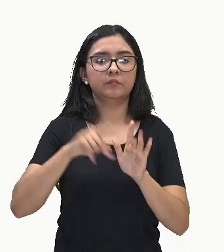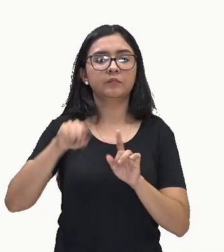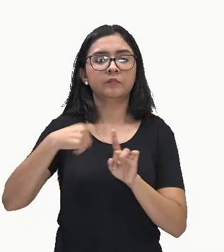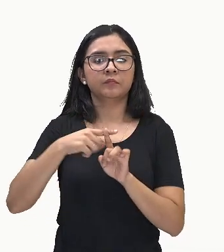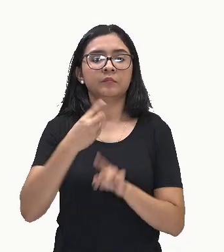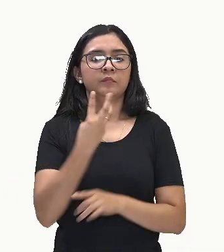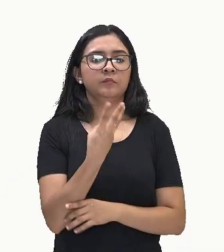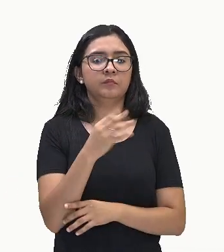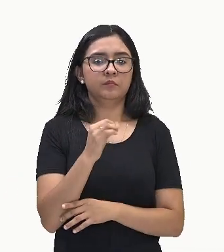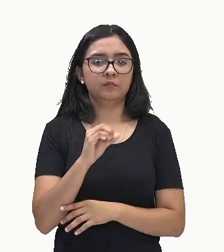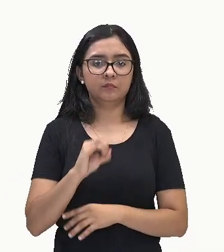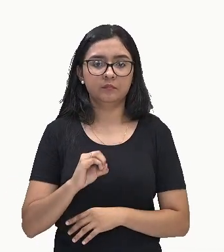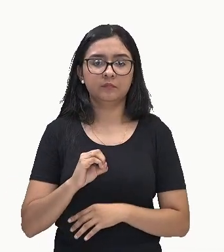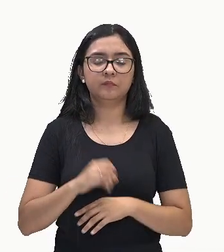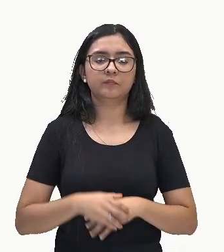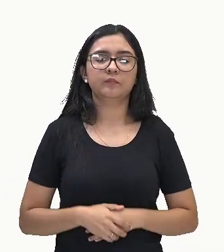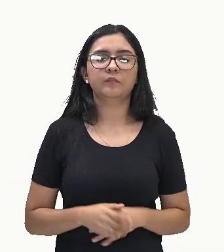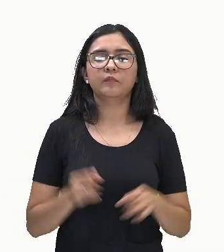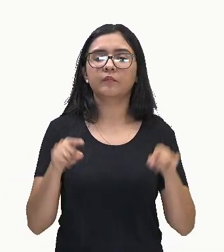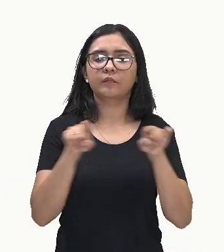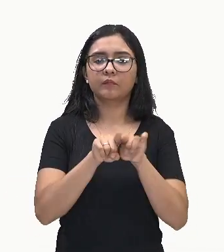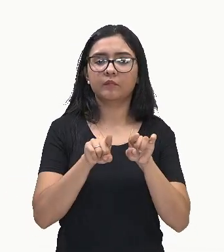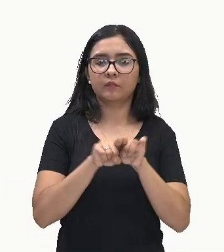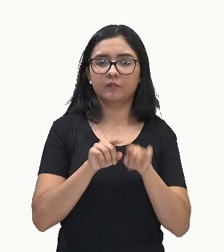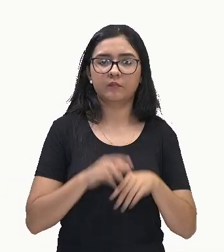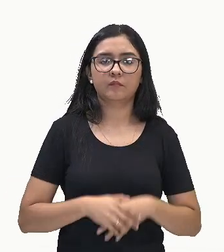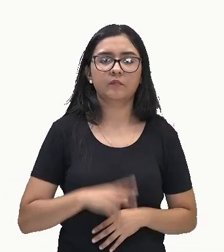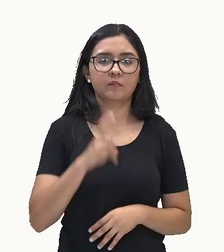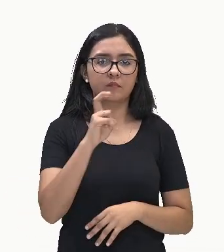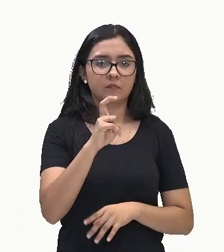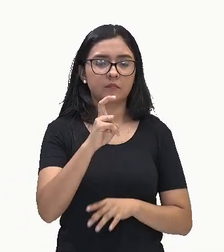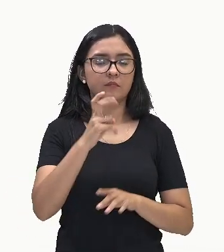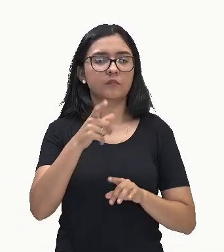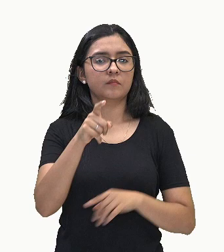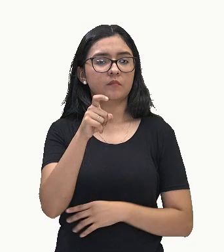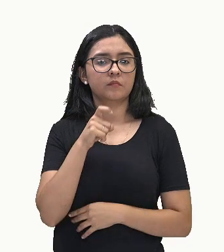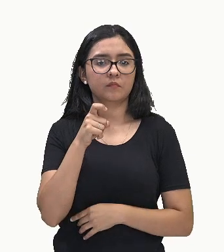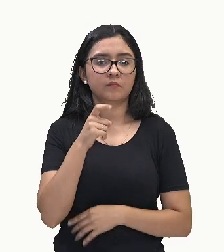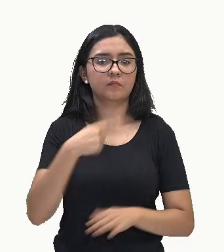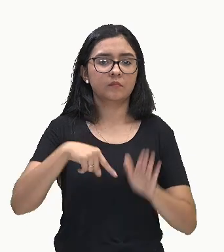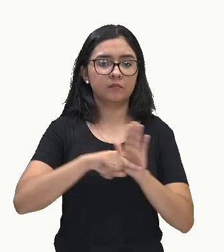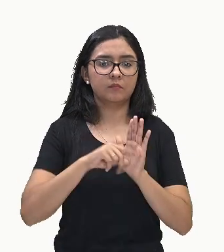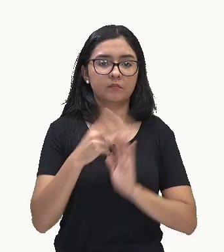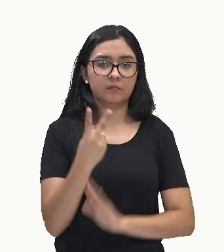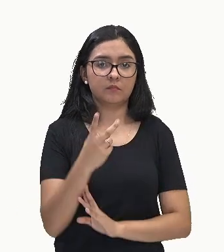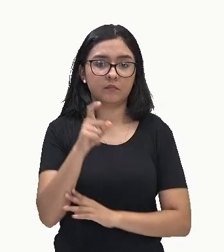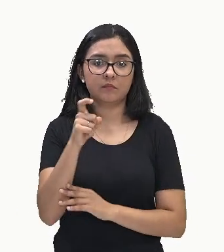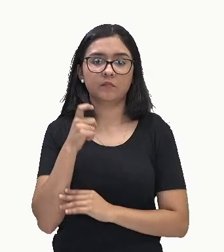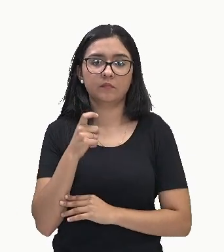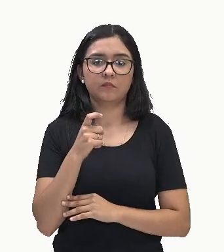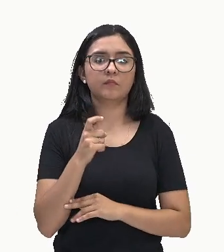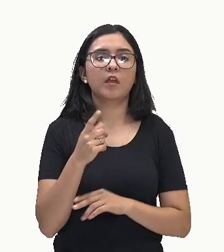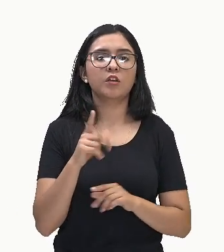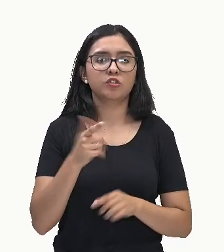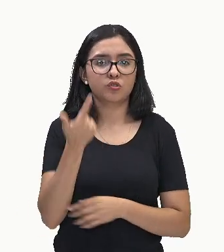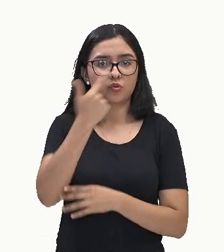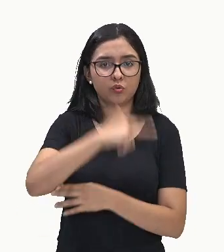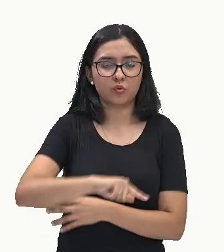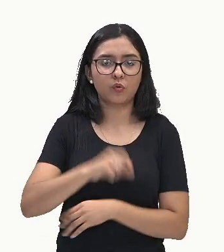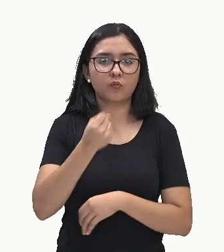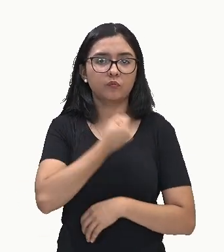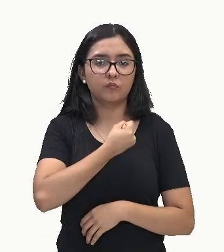360 5x - 2x = 3x aí repetimos o 360